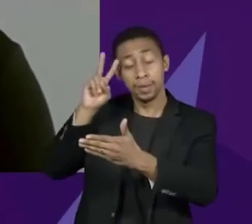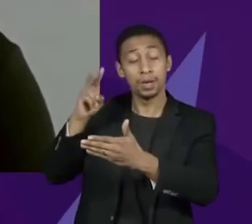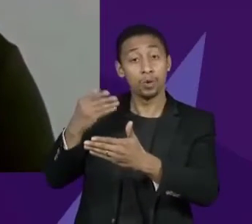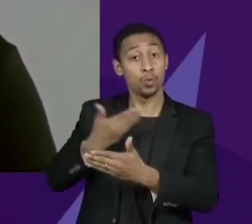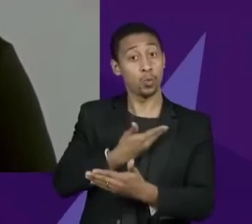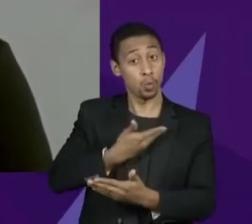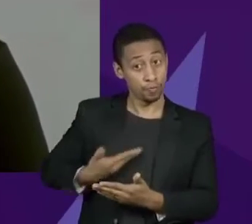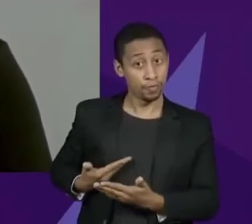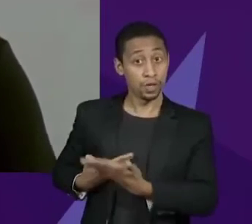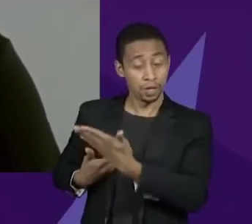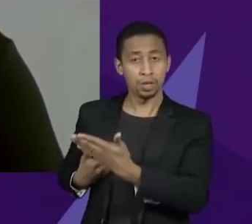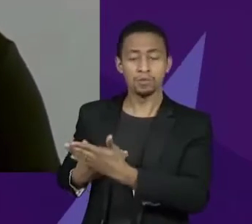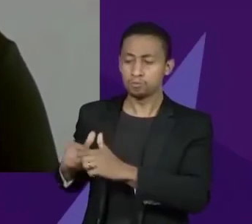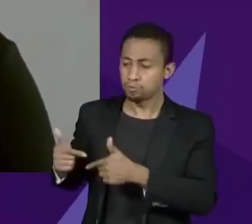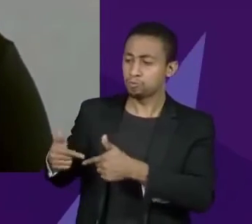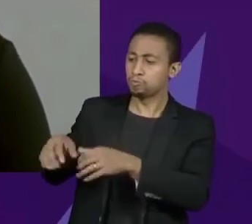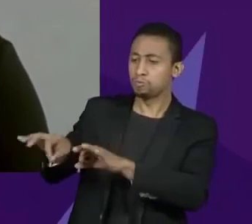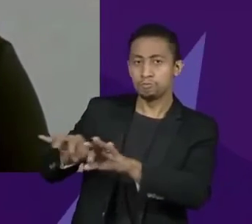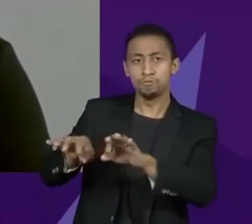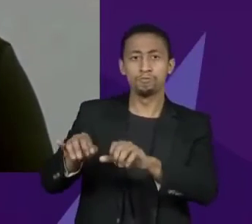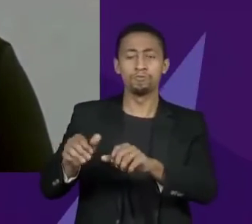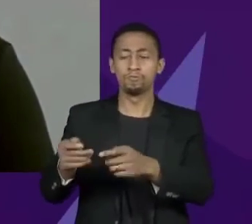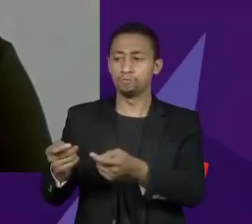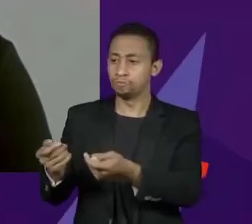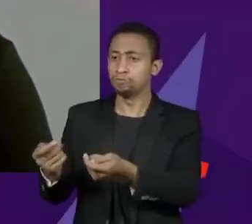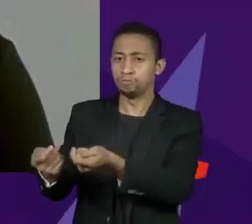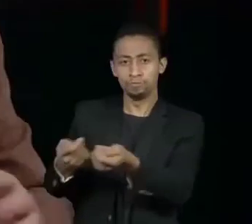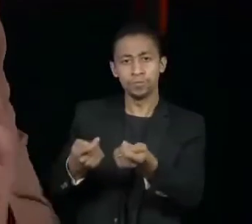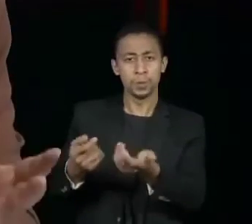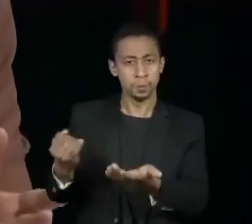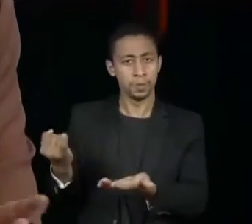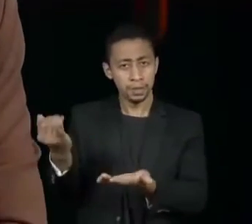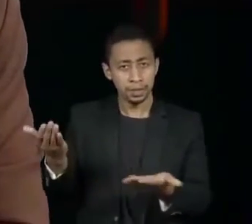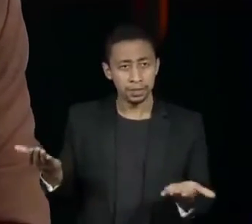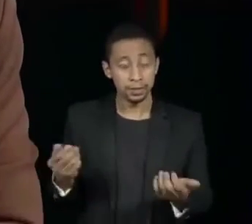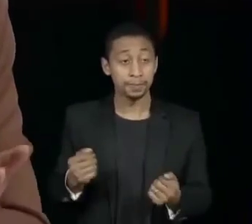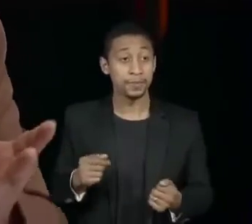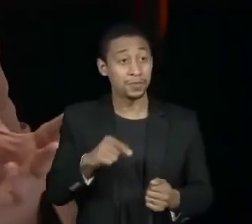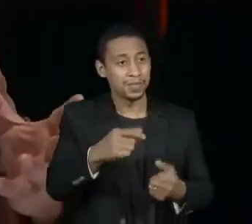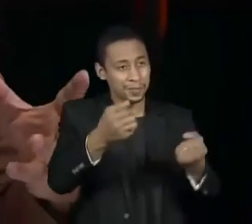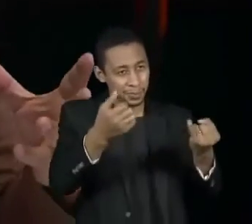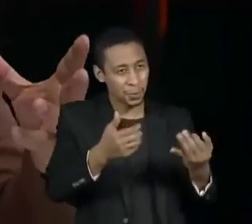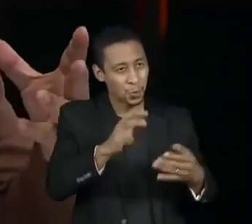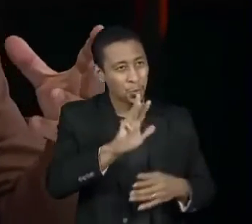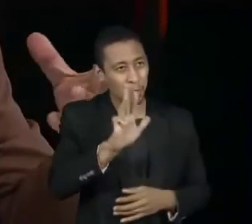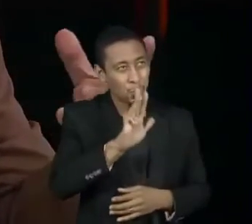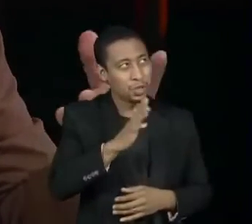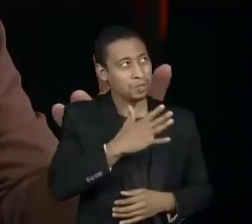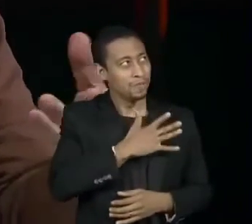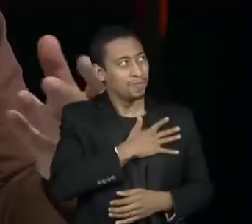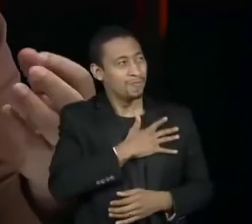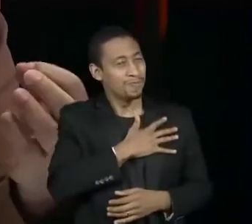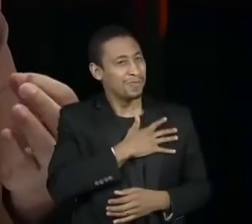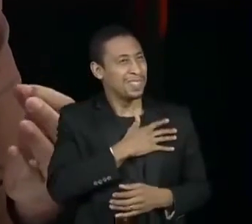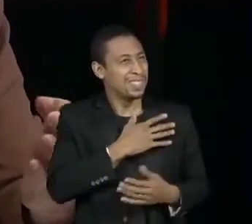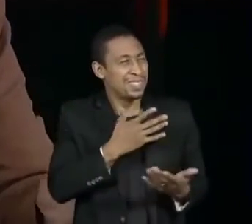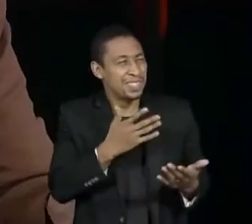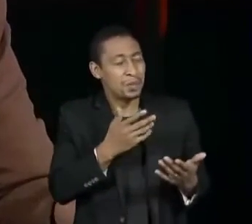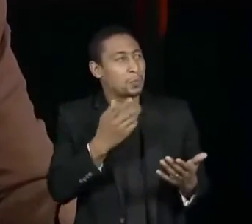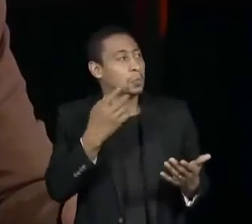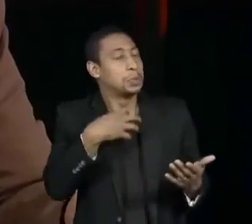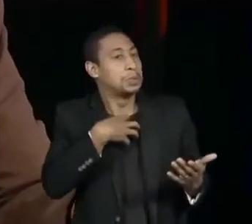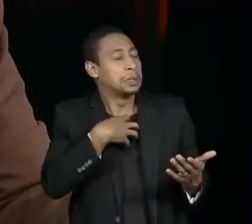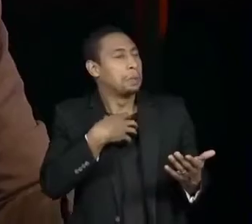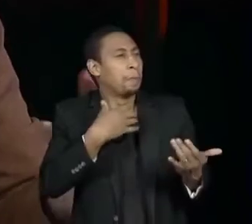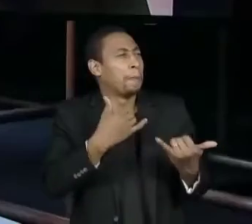em relação à redução de pobreza, que de fato foi importante. Quando você falou no Lula, eu quase ouvi assim, uns